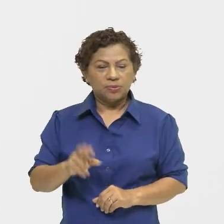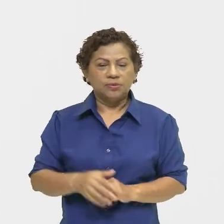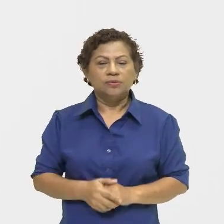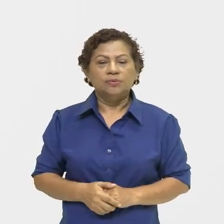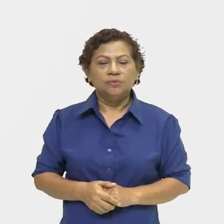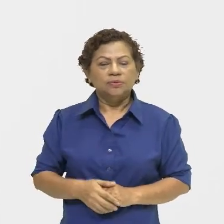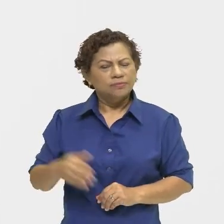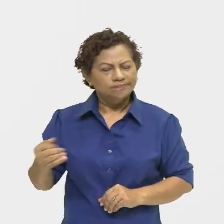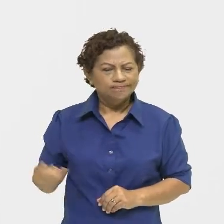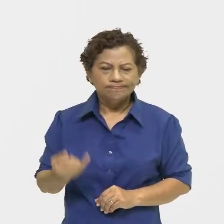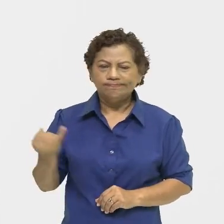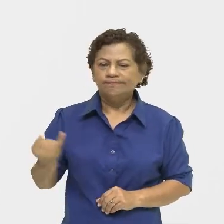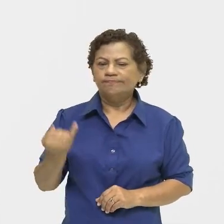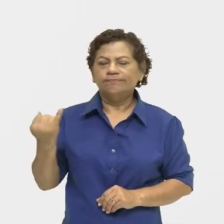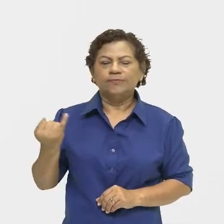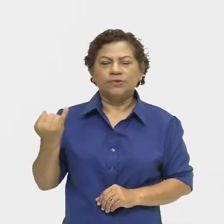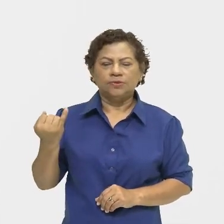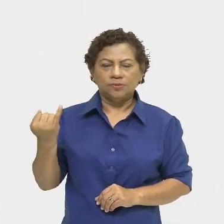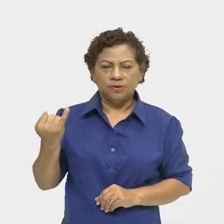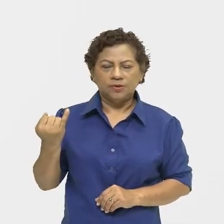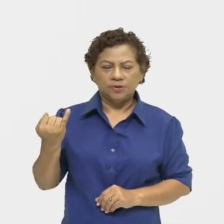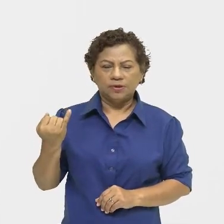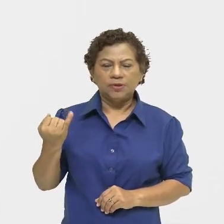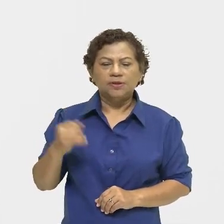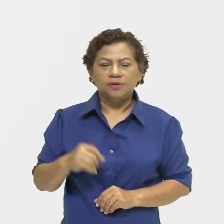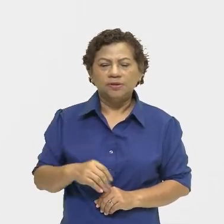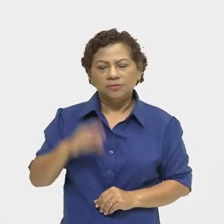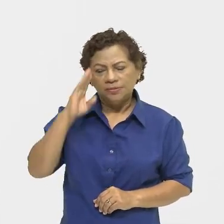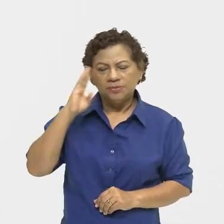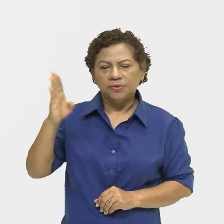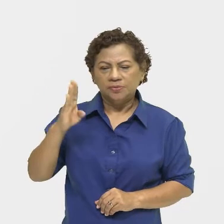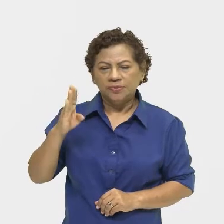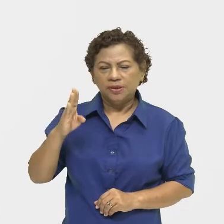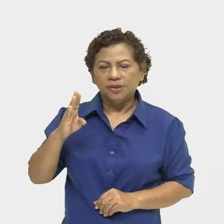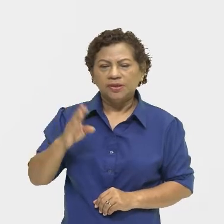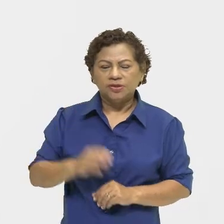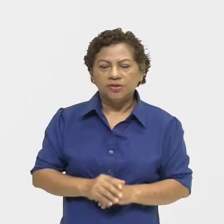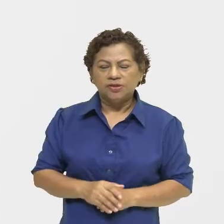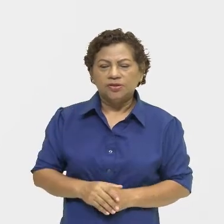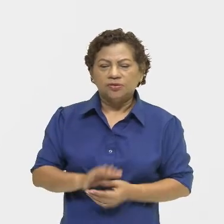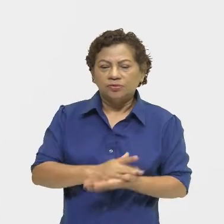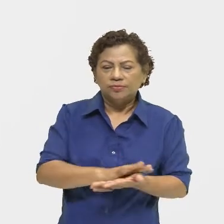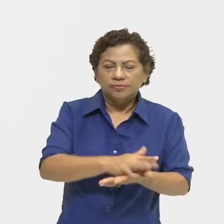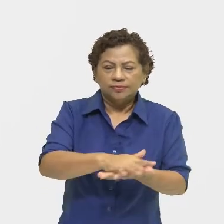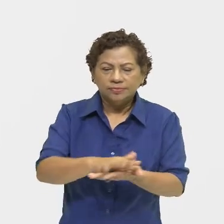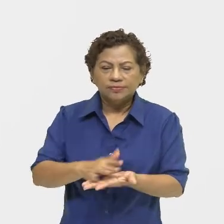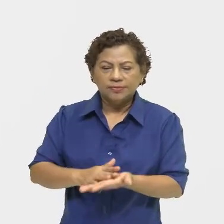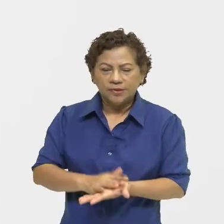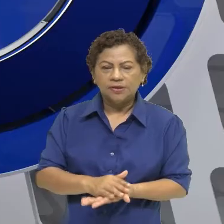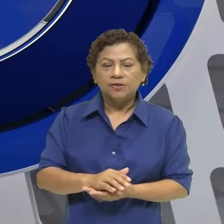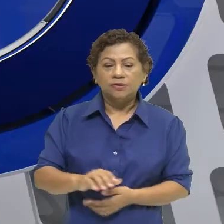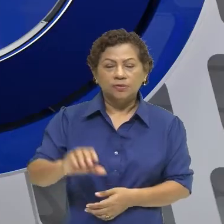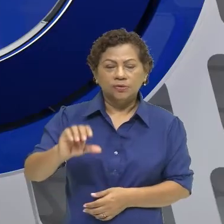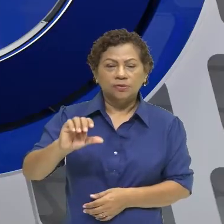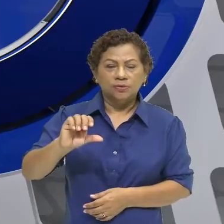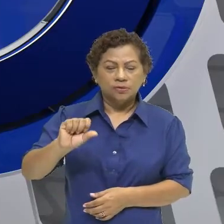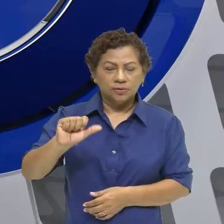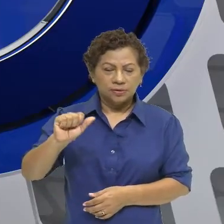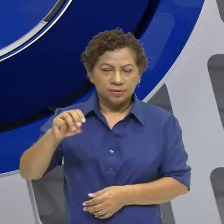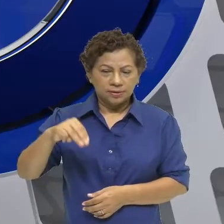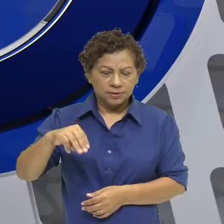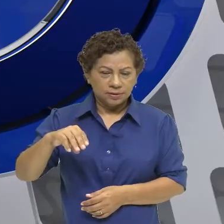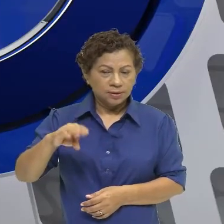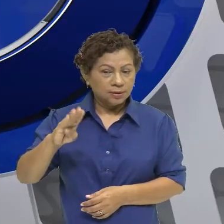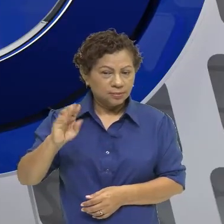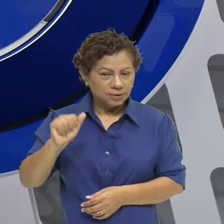foram incorporados posteriormente na criação do samba. Então, o que é que nós vimos até aqui? A importância da influência da